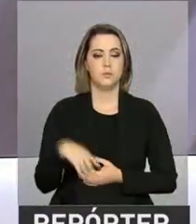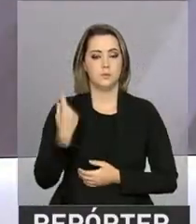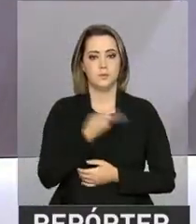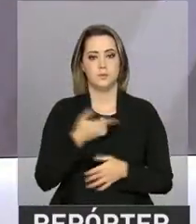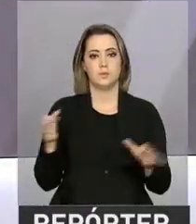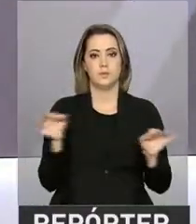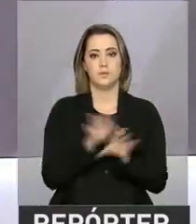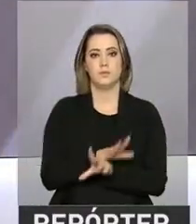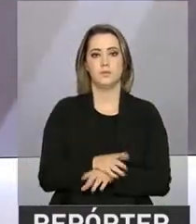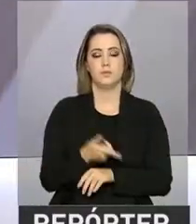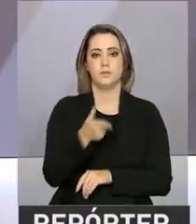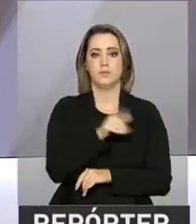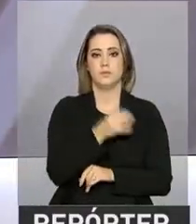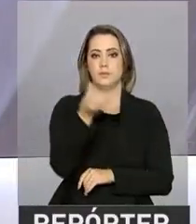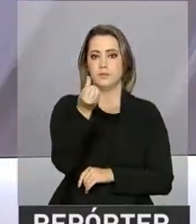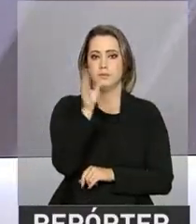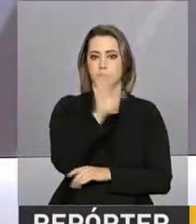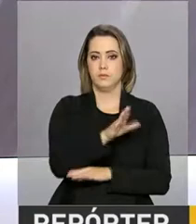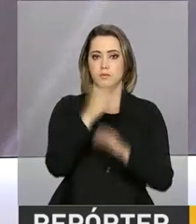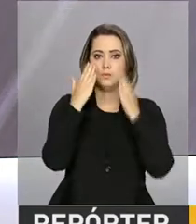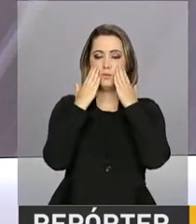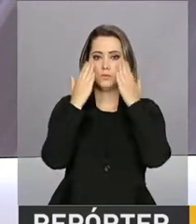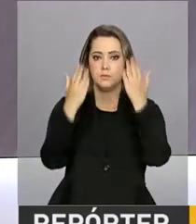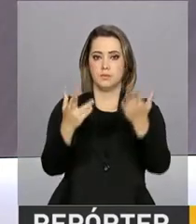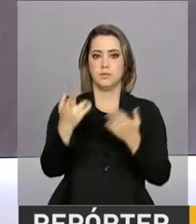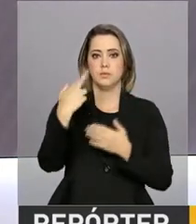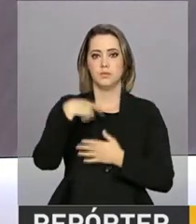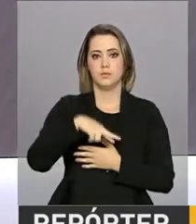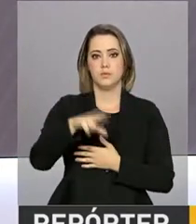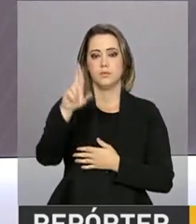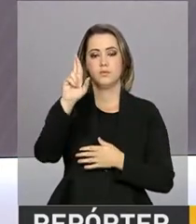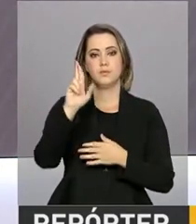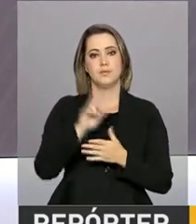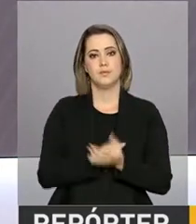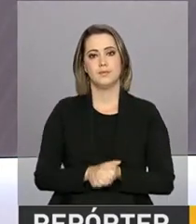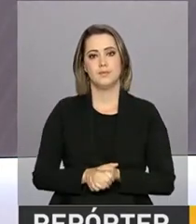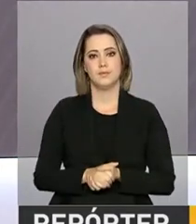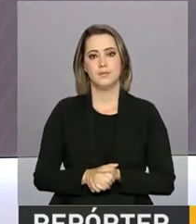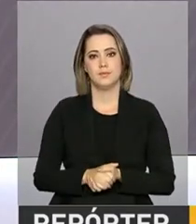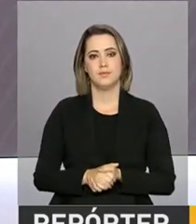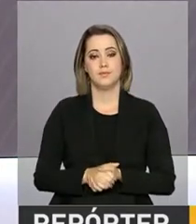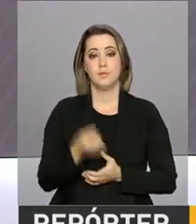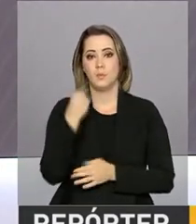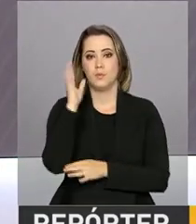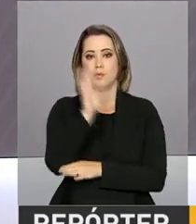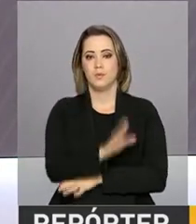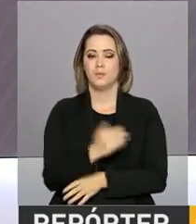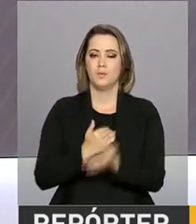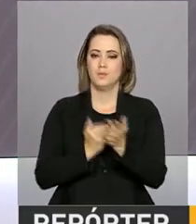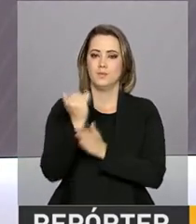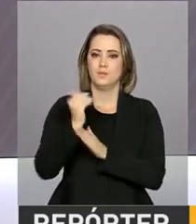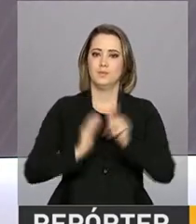Nós ficamos por aqui e voltamos às 18h na próxima edição do Repórter NBR. Uma ótima